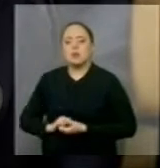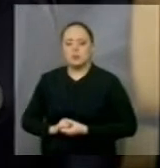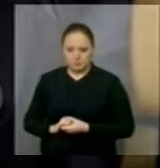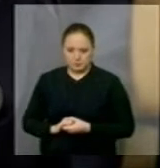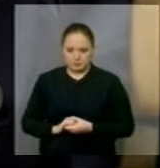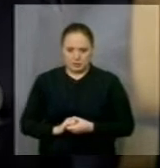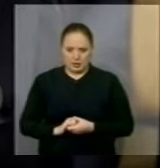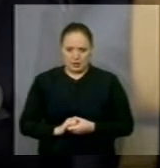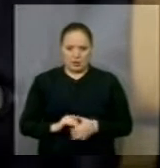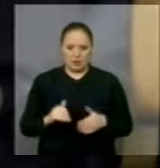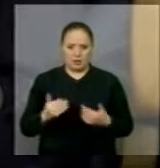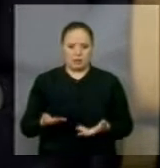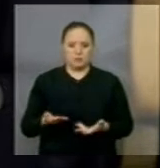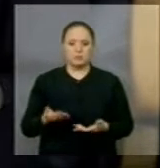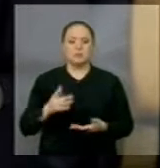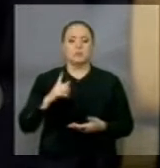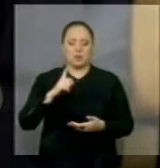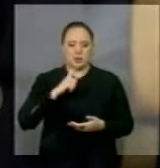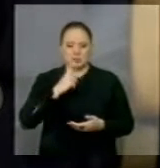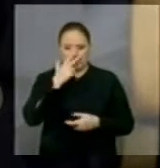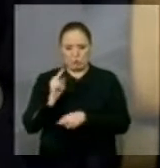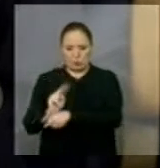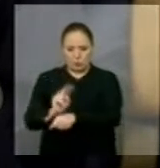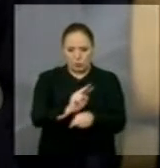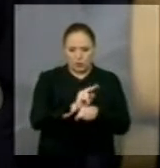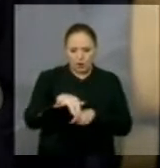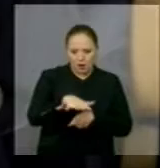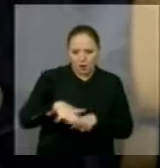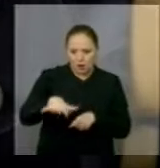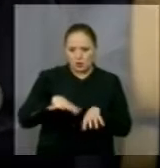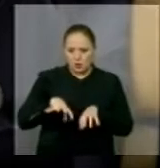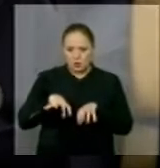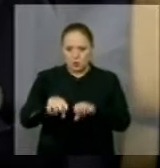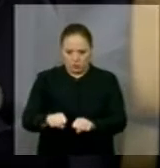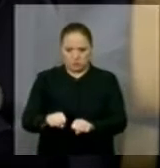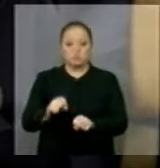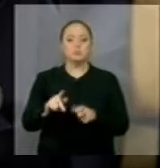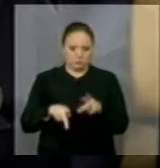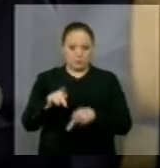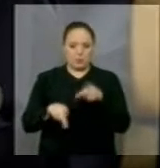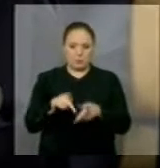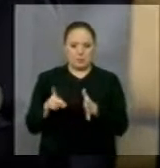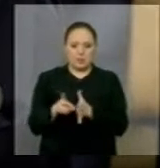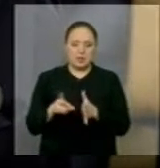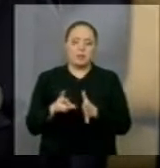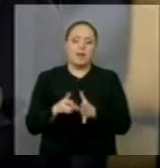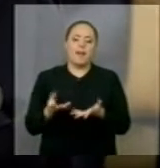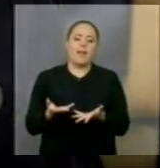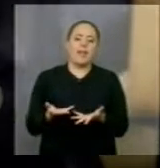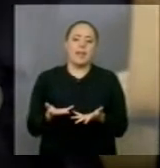o fato de se ter o resguardo dessas áreas ocupadas pelas populações indígenas